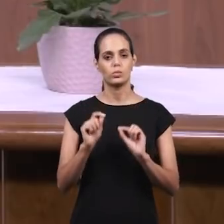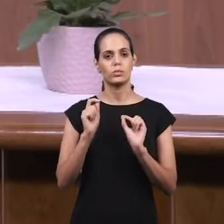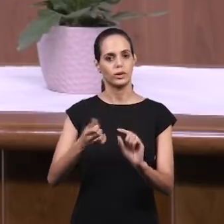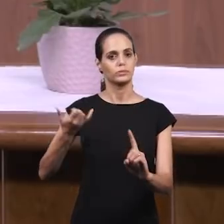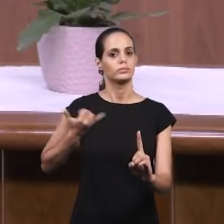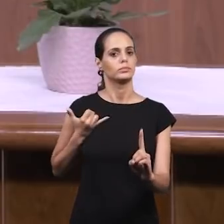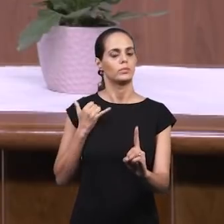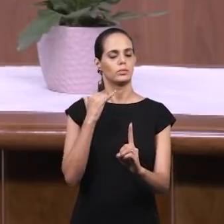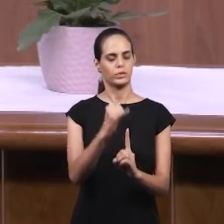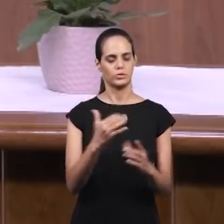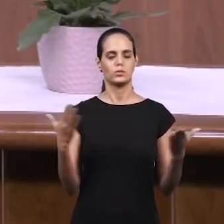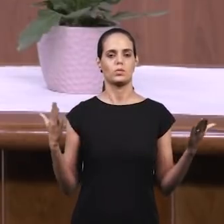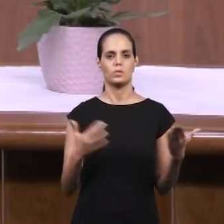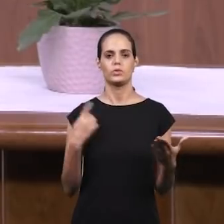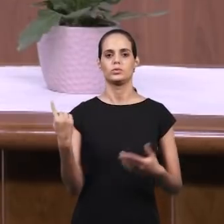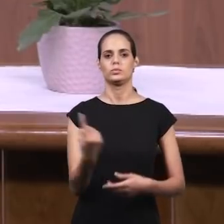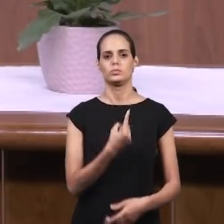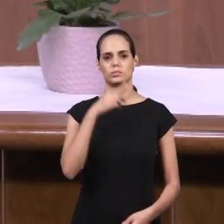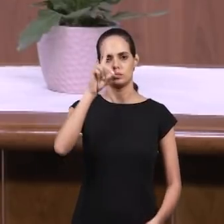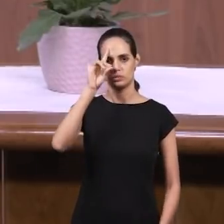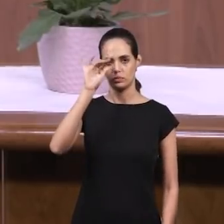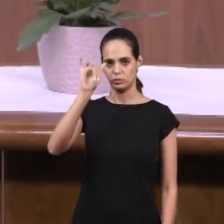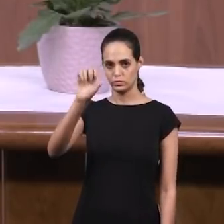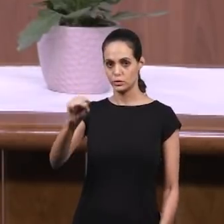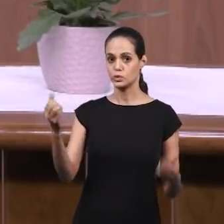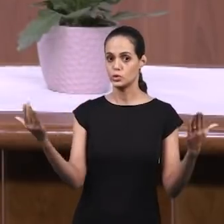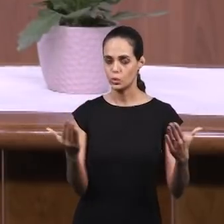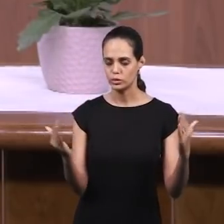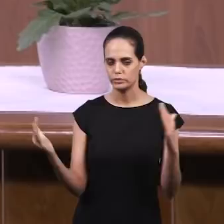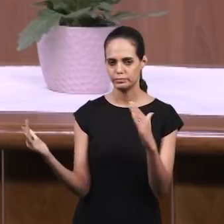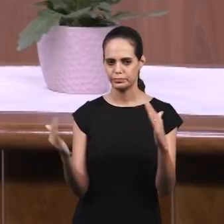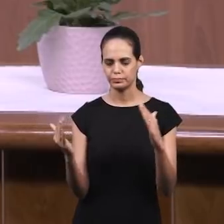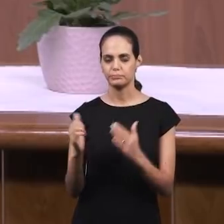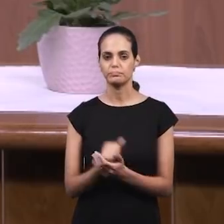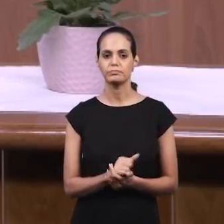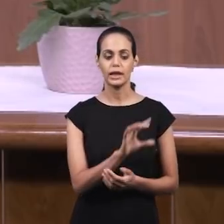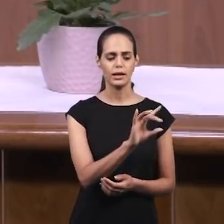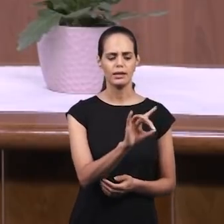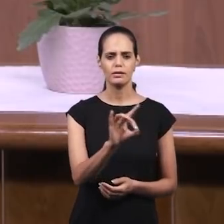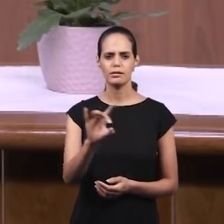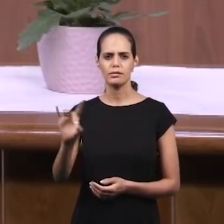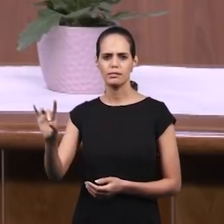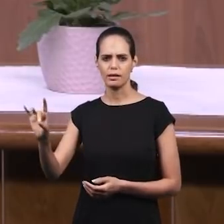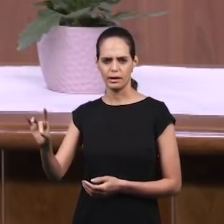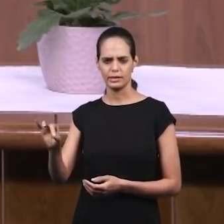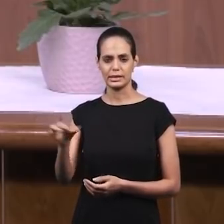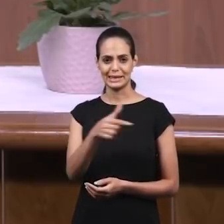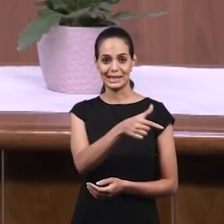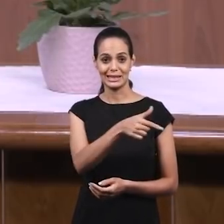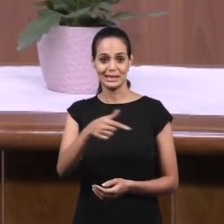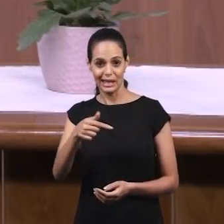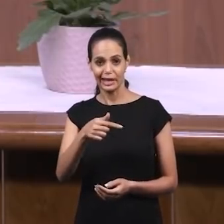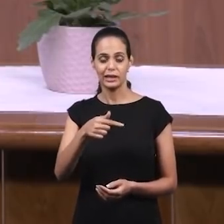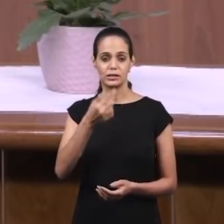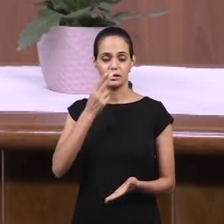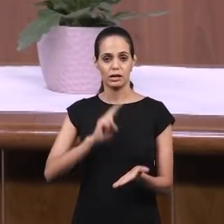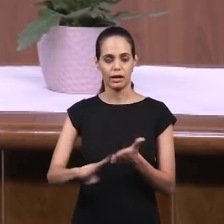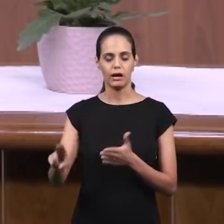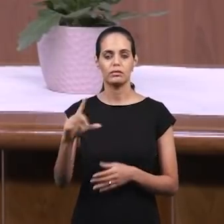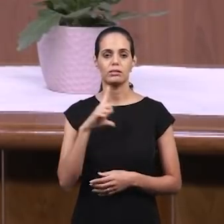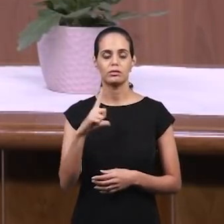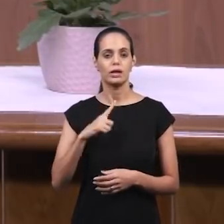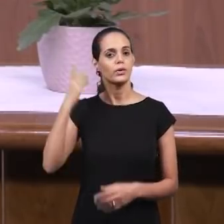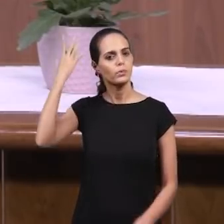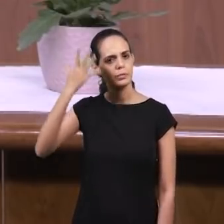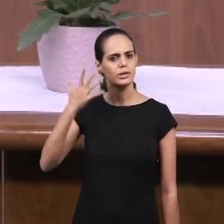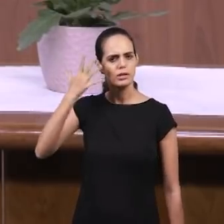conteúdo profético para os nossos dias. E em cada uma dessas cartas o Senhor tem uma mensagem para a